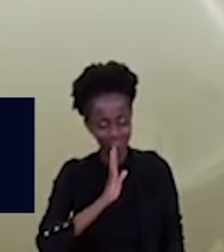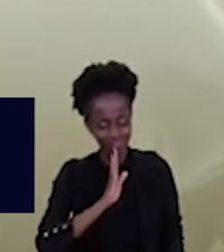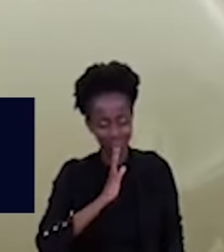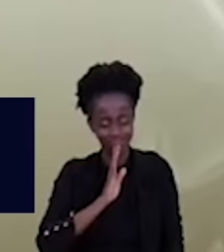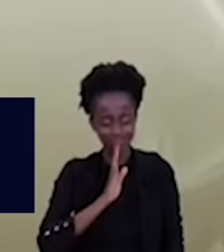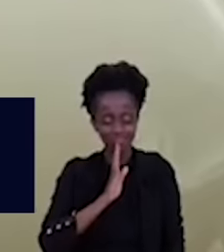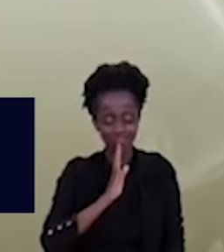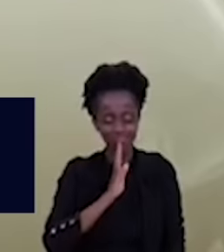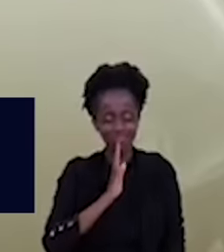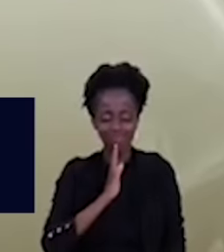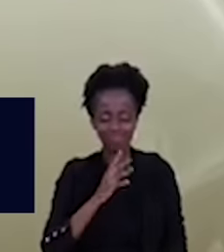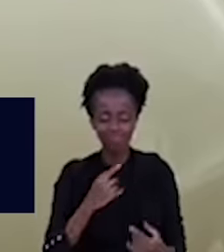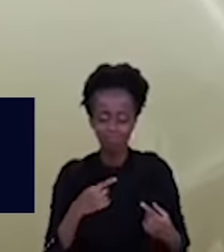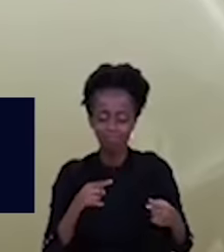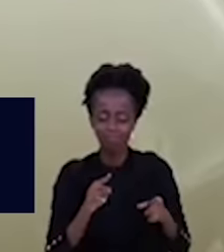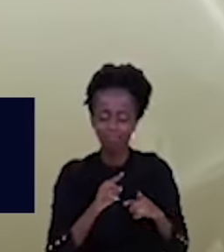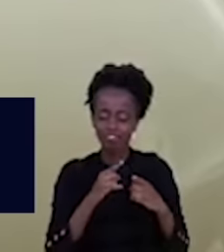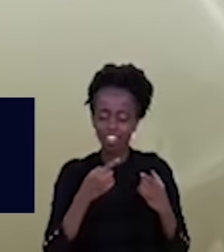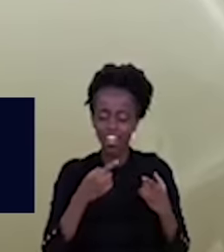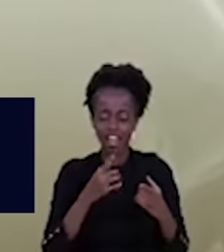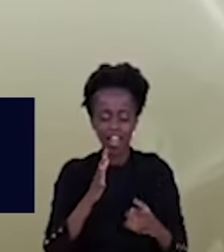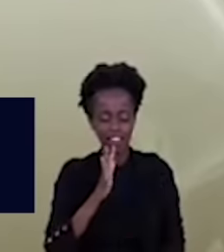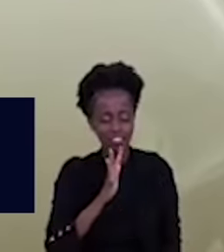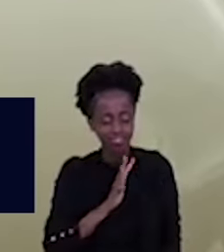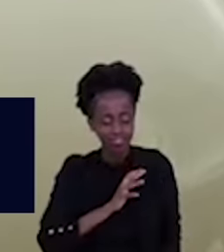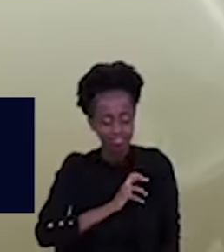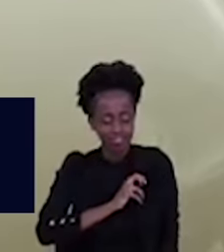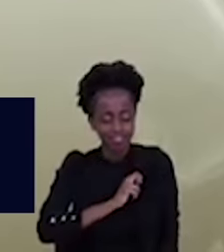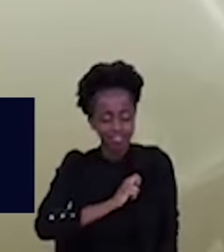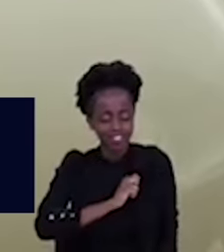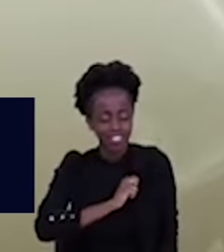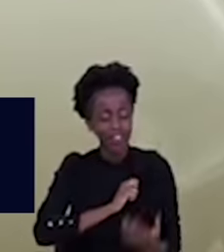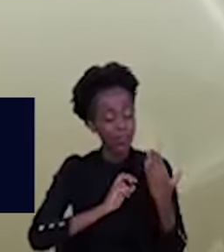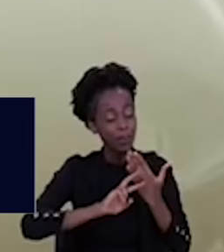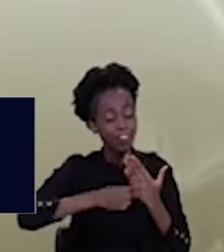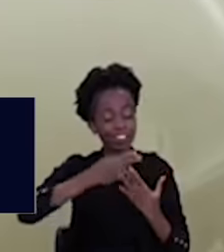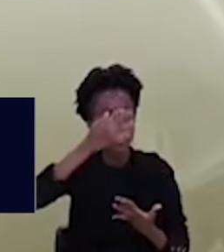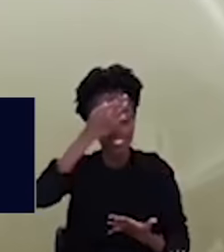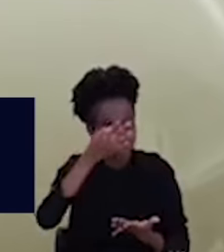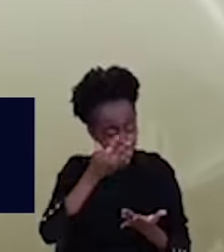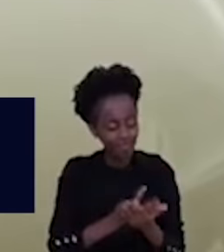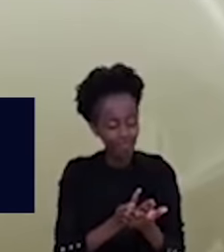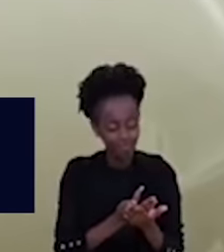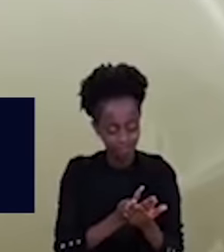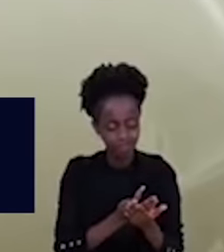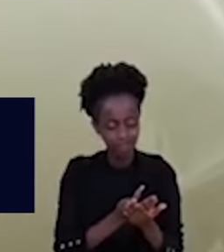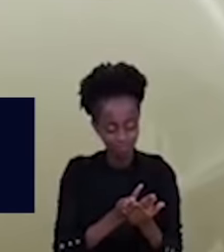Pois conheci o amor que vem da fé. O amor que vem da